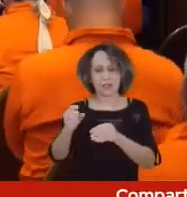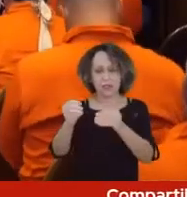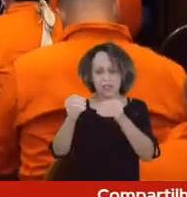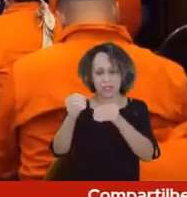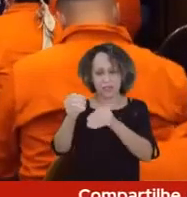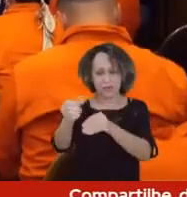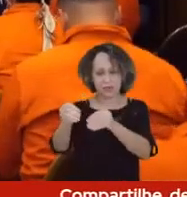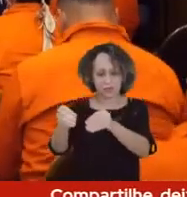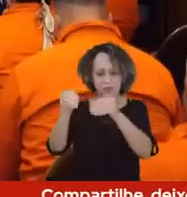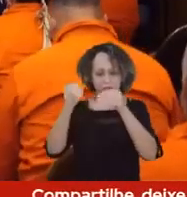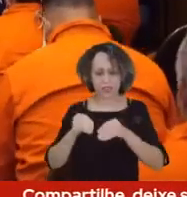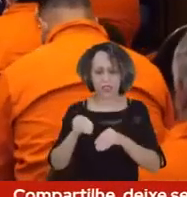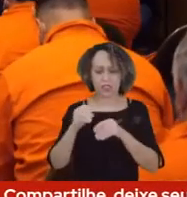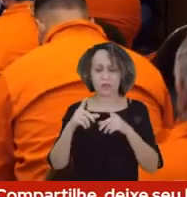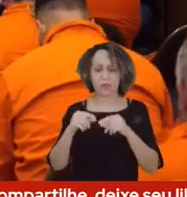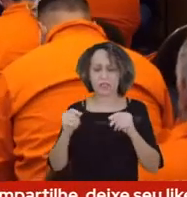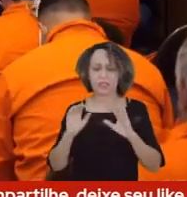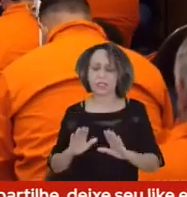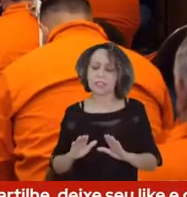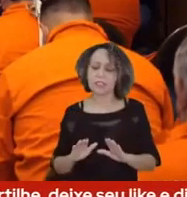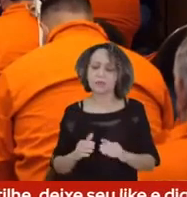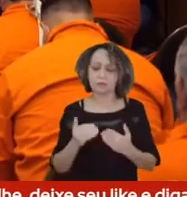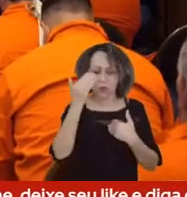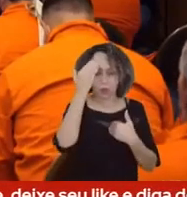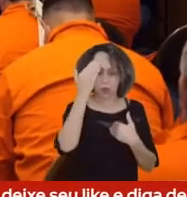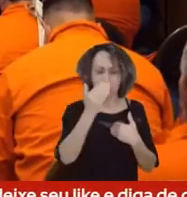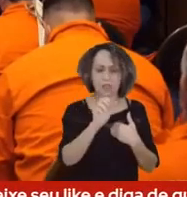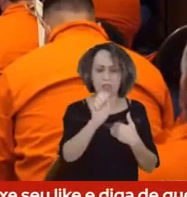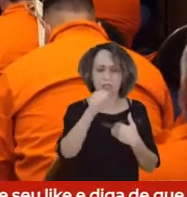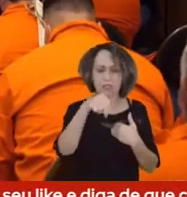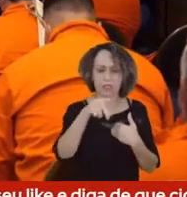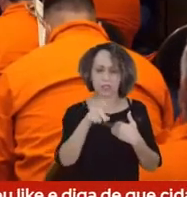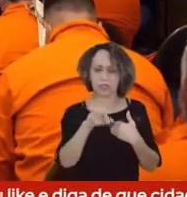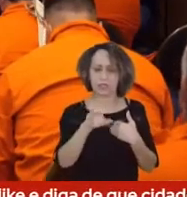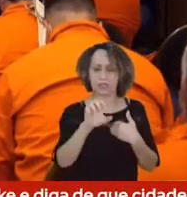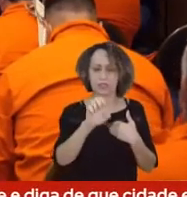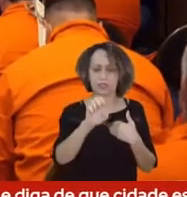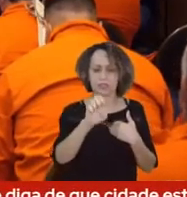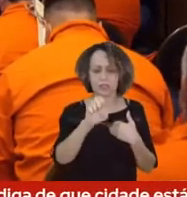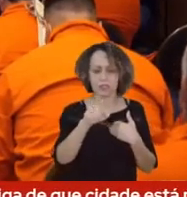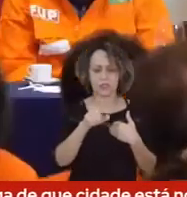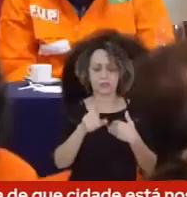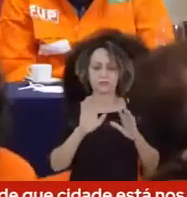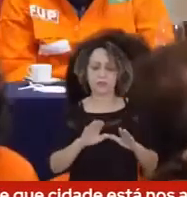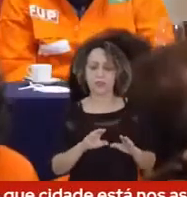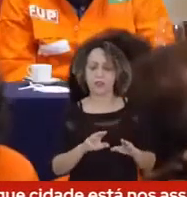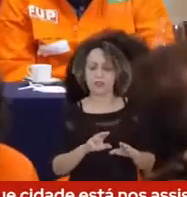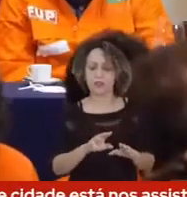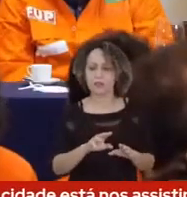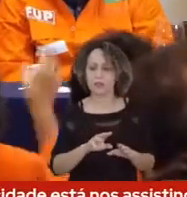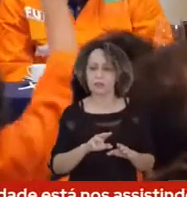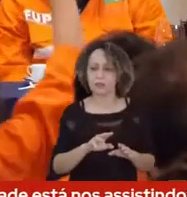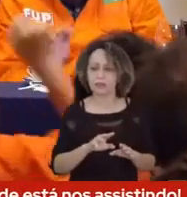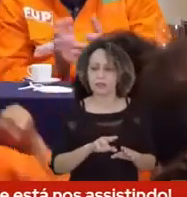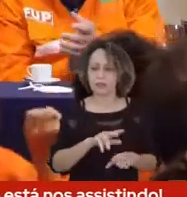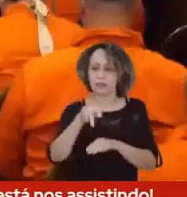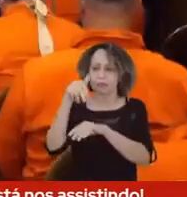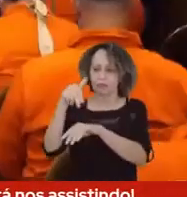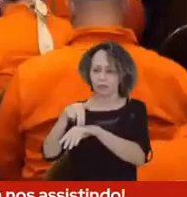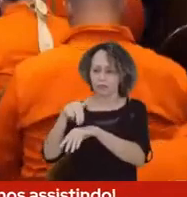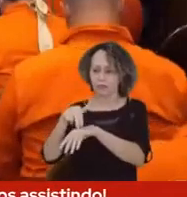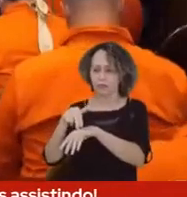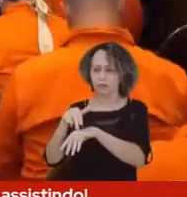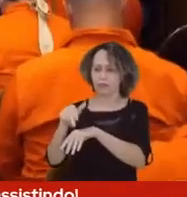Obrigada, André. E agora passar para o nosso deputado federal, pré-candidato ao governo, Marcelo Freixo.